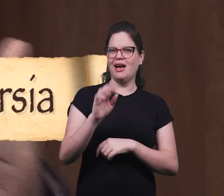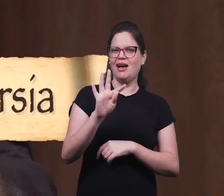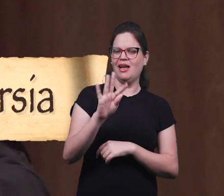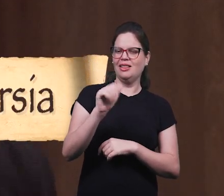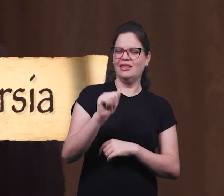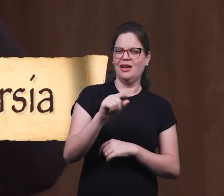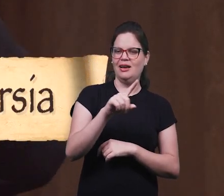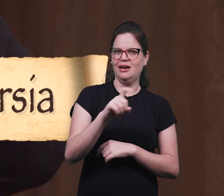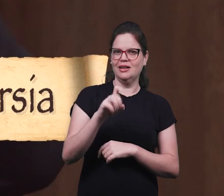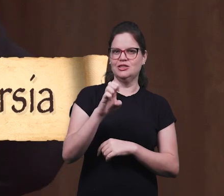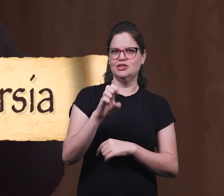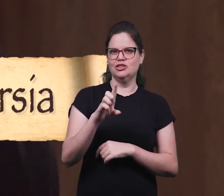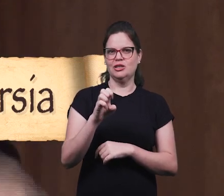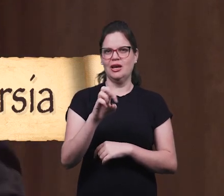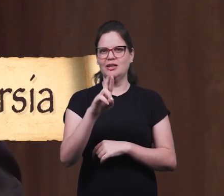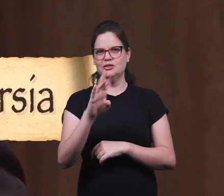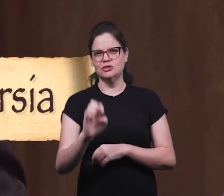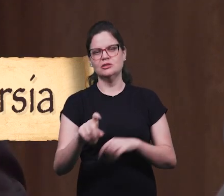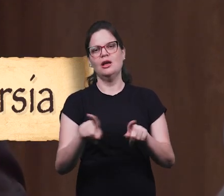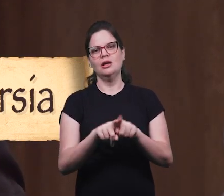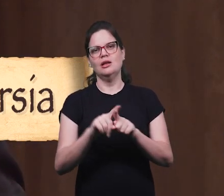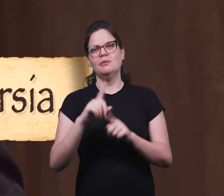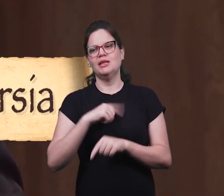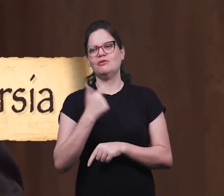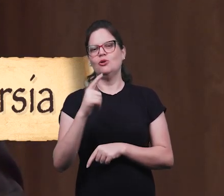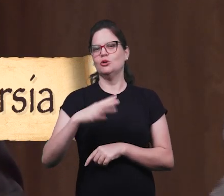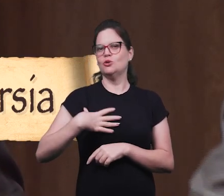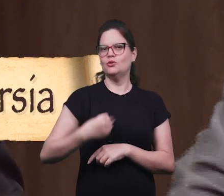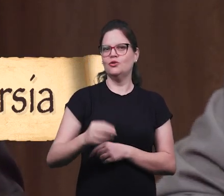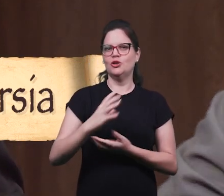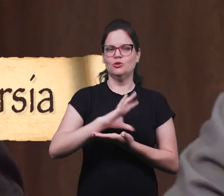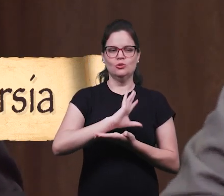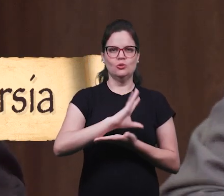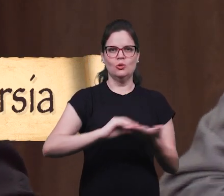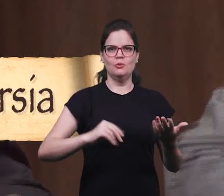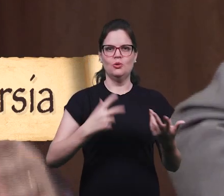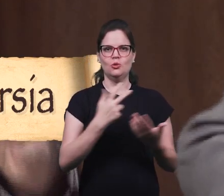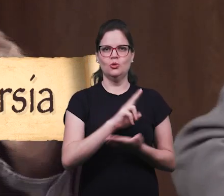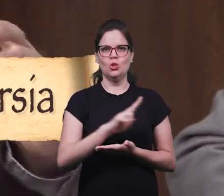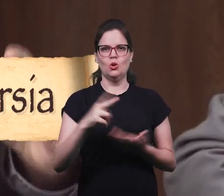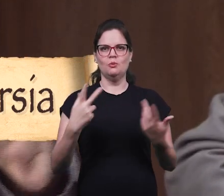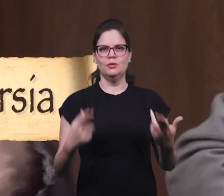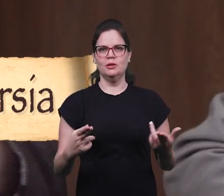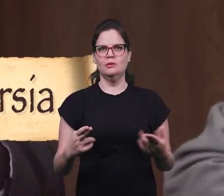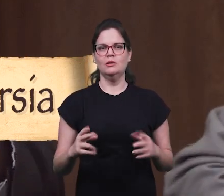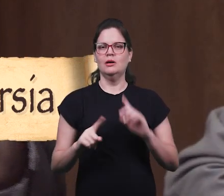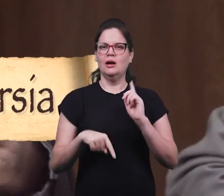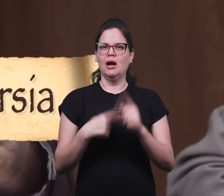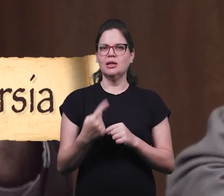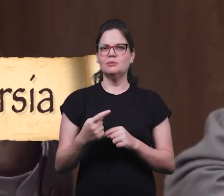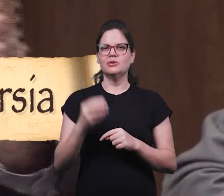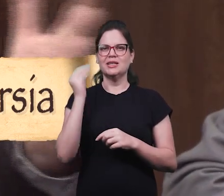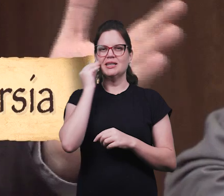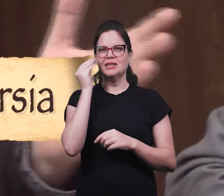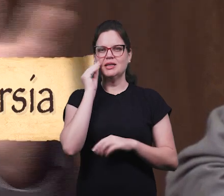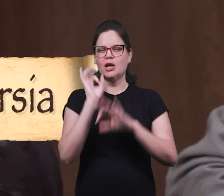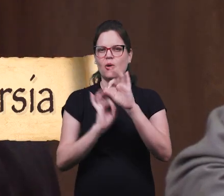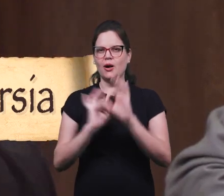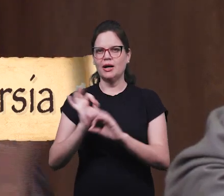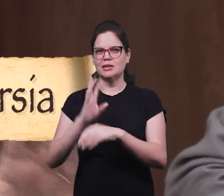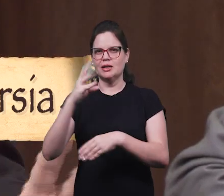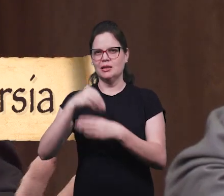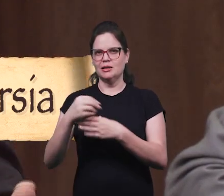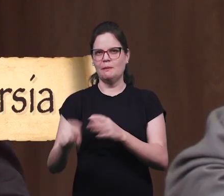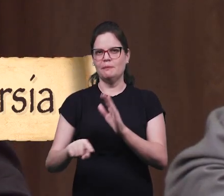também. Então, e ainda você tinha comentado que na Septuaginta, quando eles tentaram organizar isso, aí que